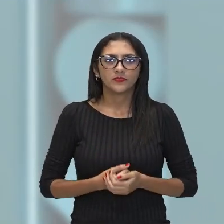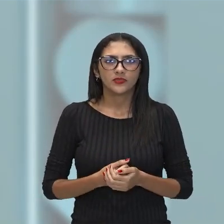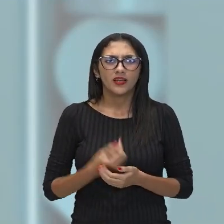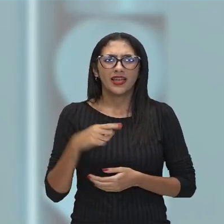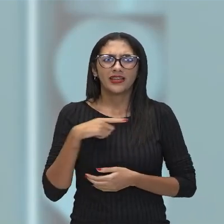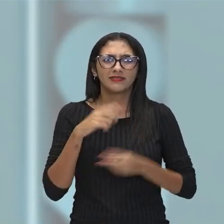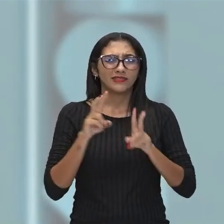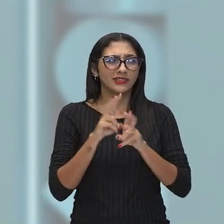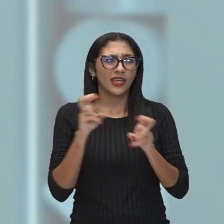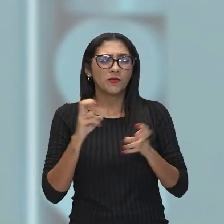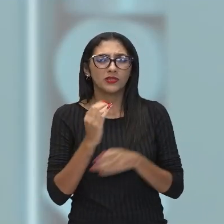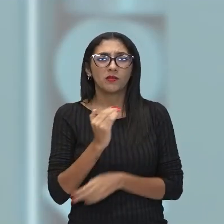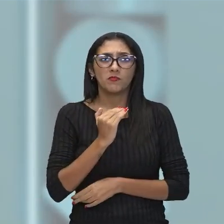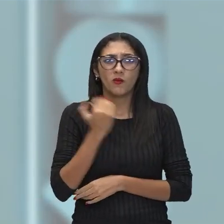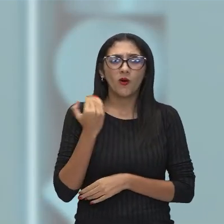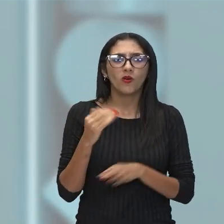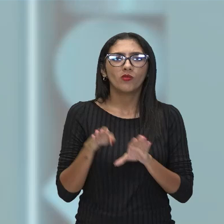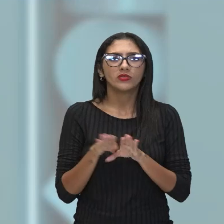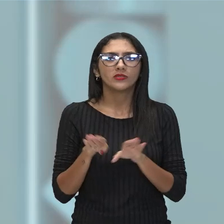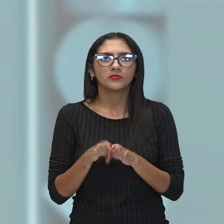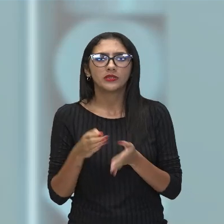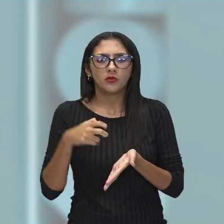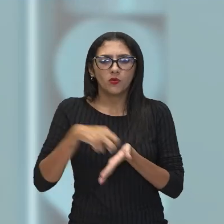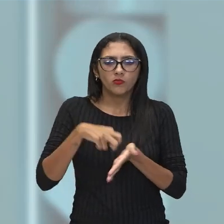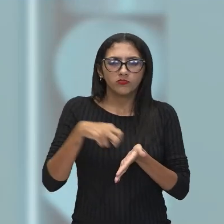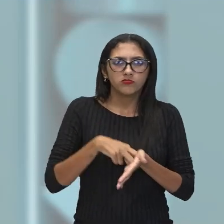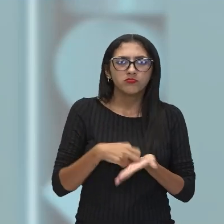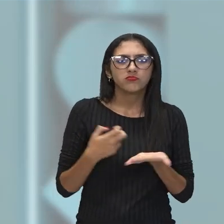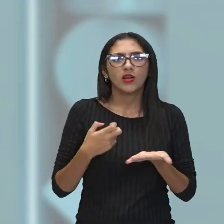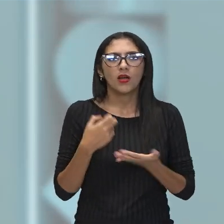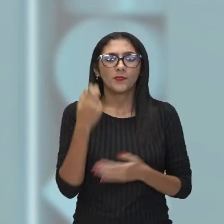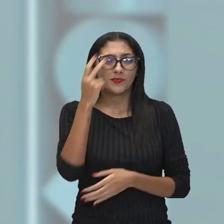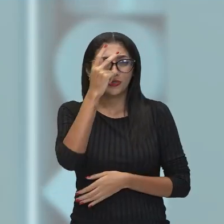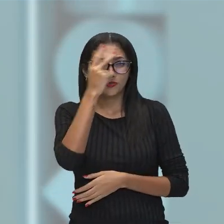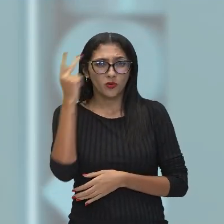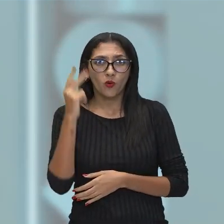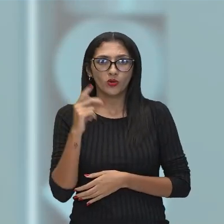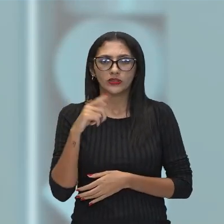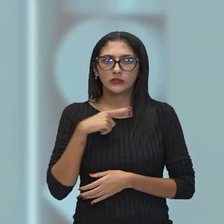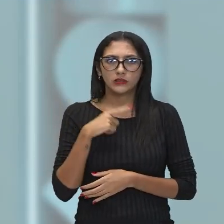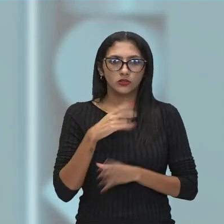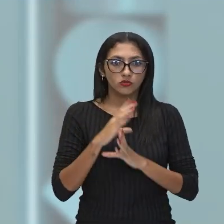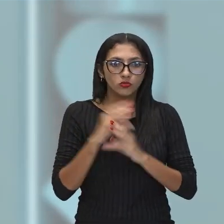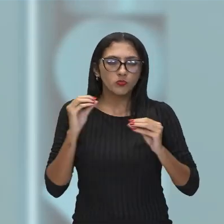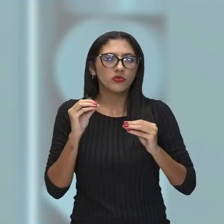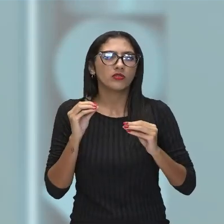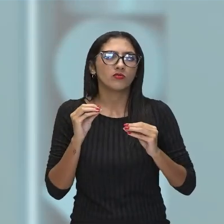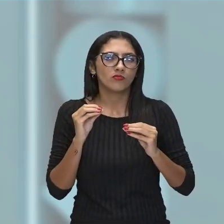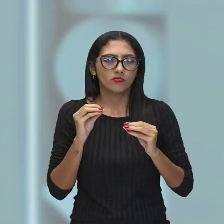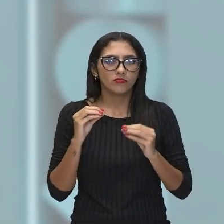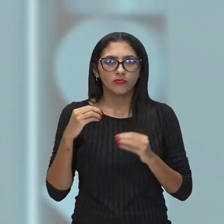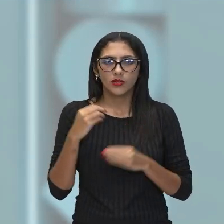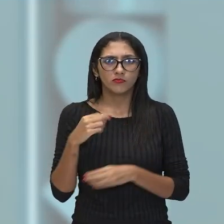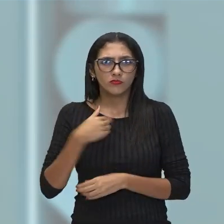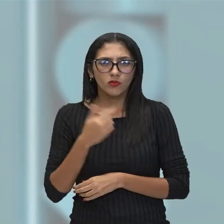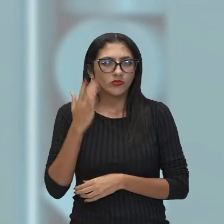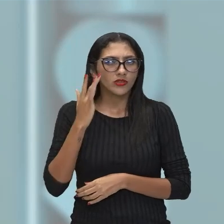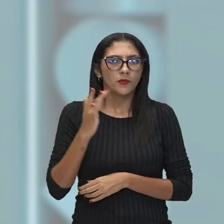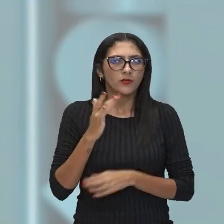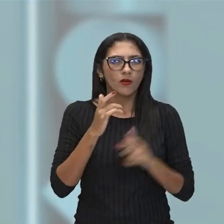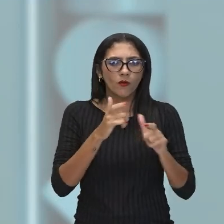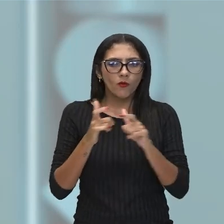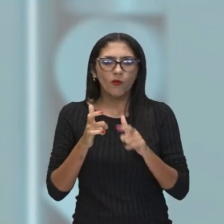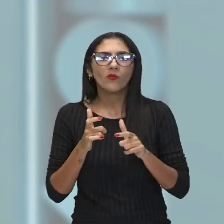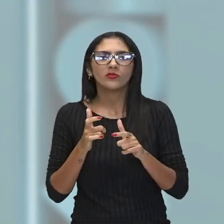morte, como a questão da tortura, desaparecimento de pessoas que se posicionavam contra o regime, ficou